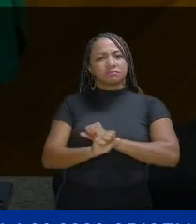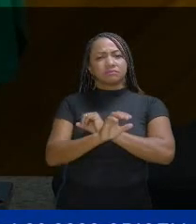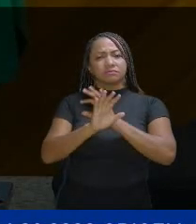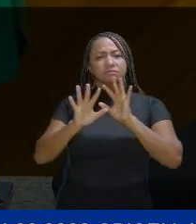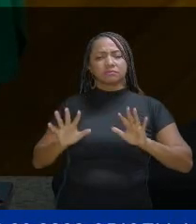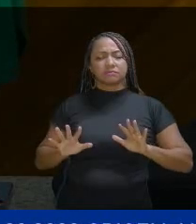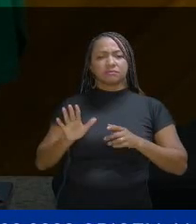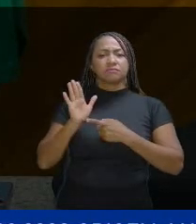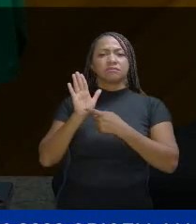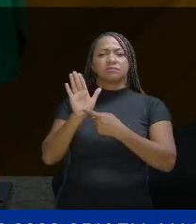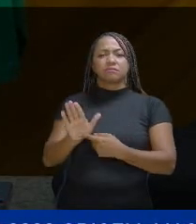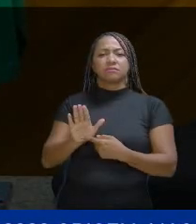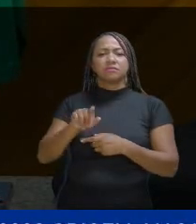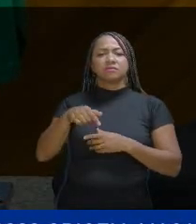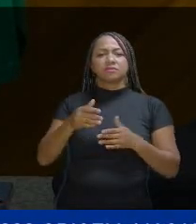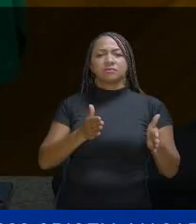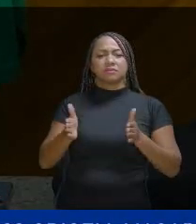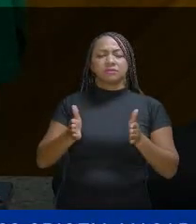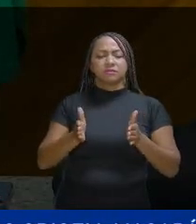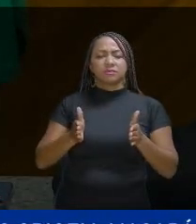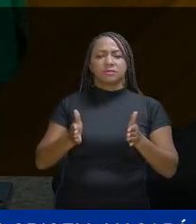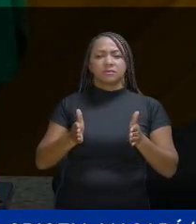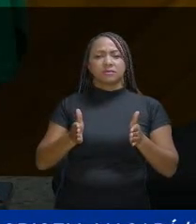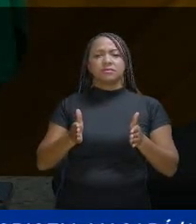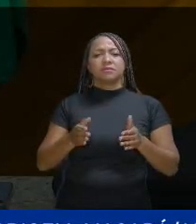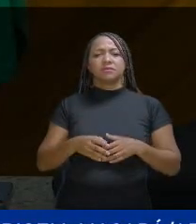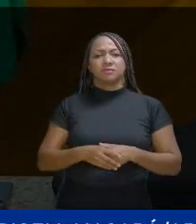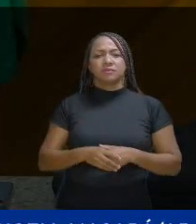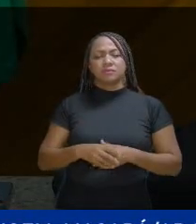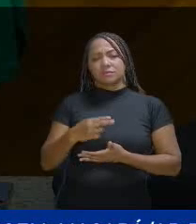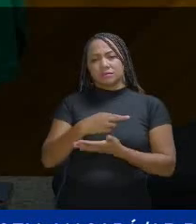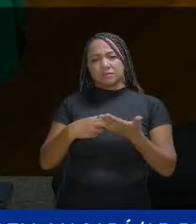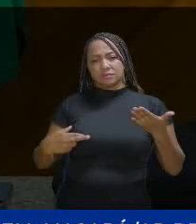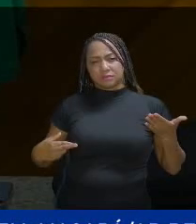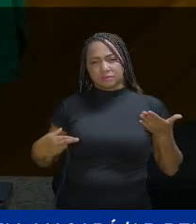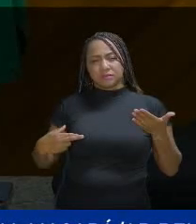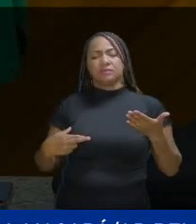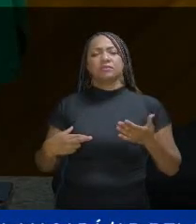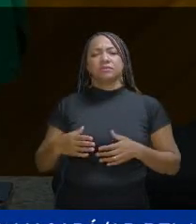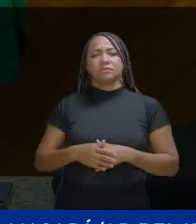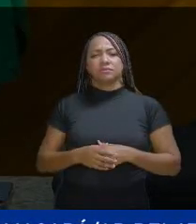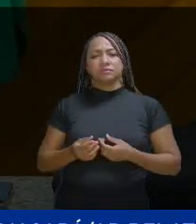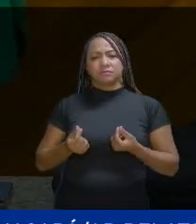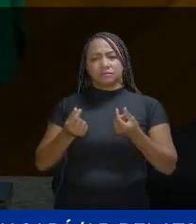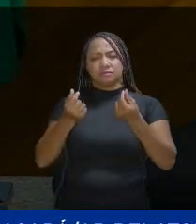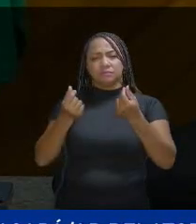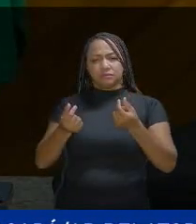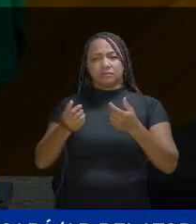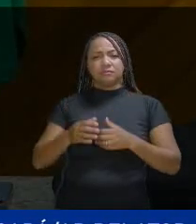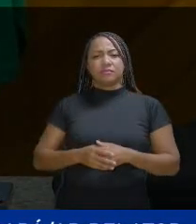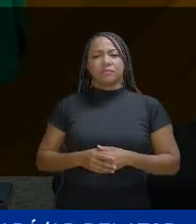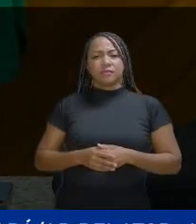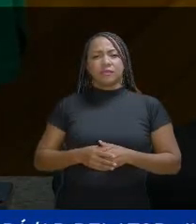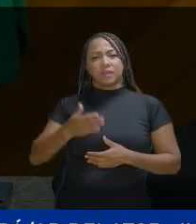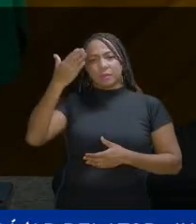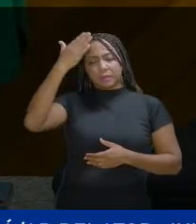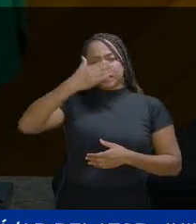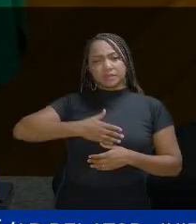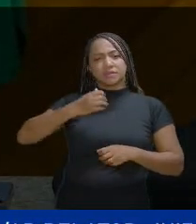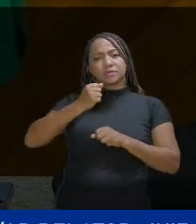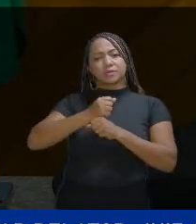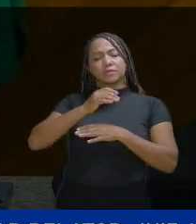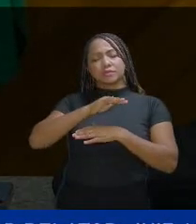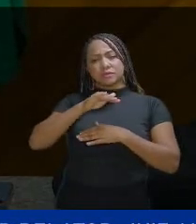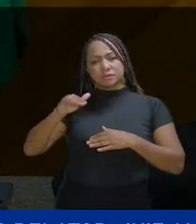ou a apresentação intempestiva dos relatórios financeiros, que são denominados normalmente prestação de contas